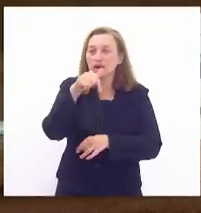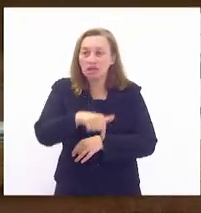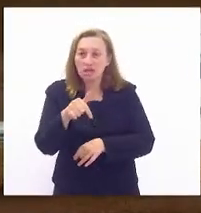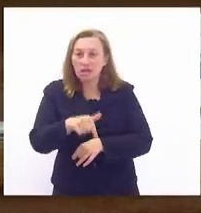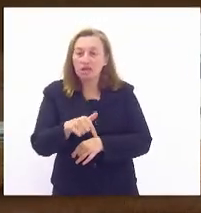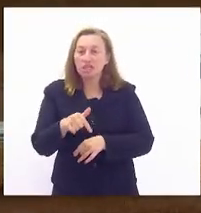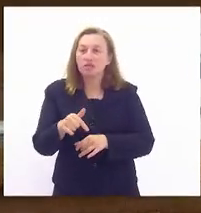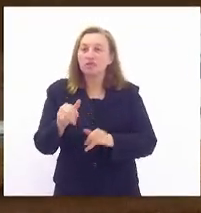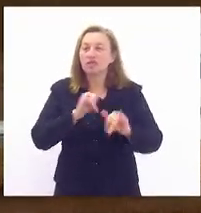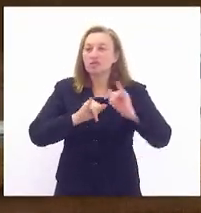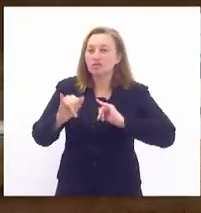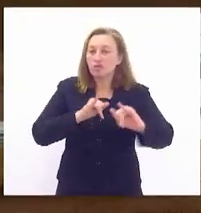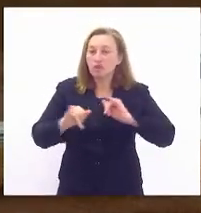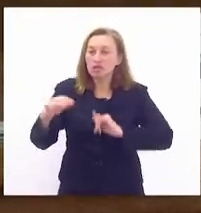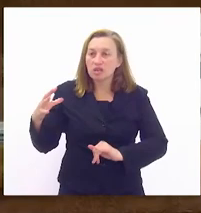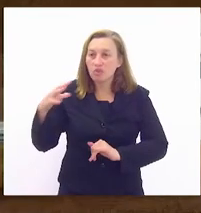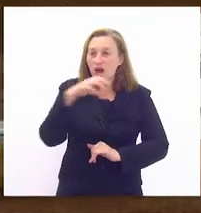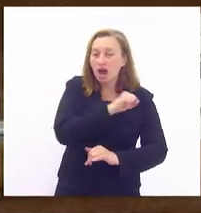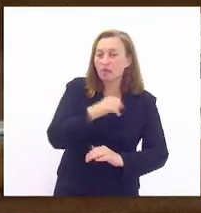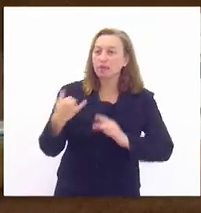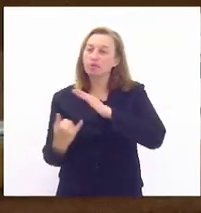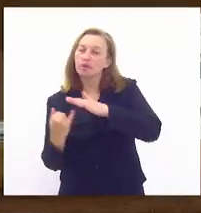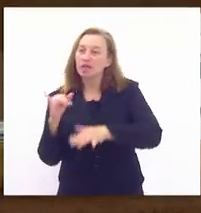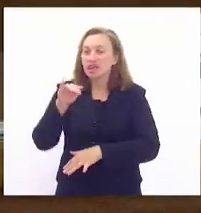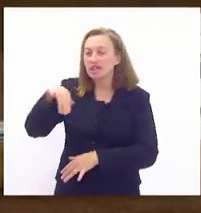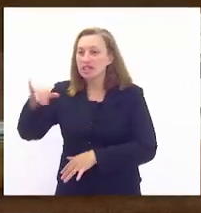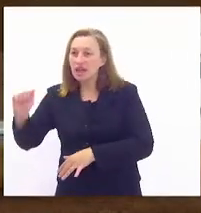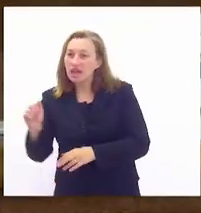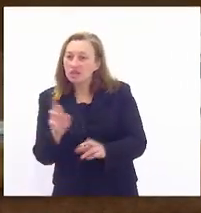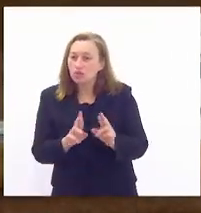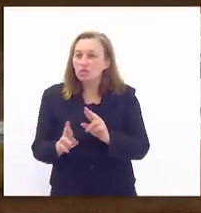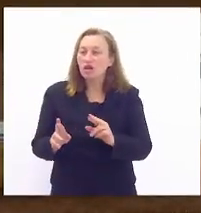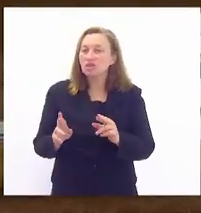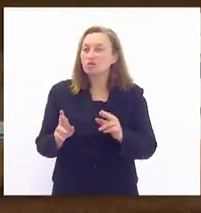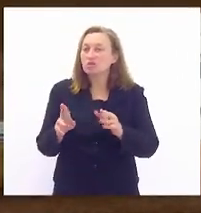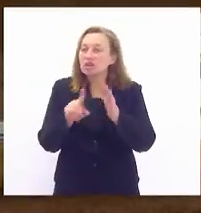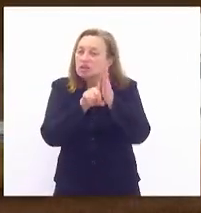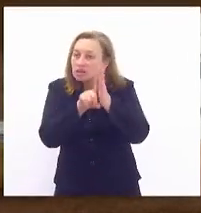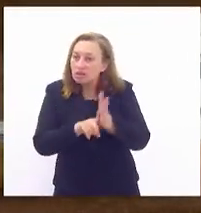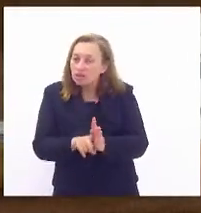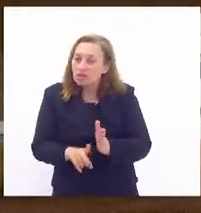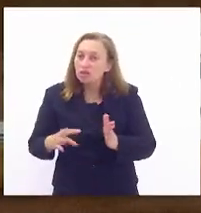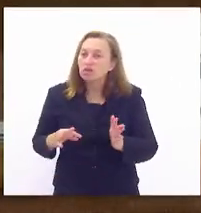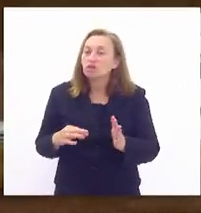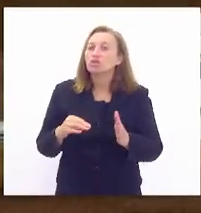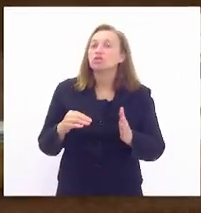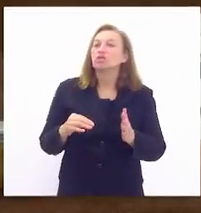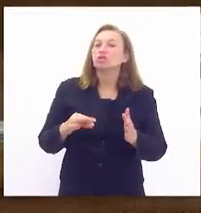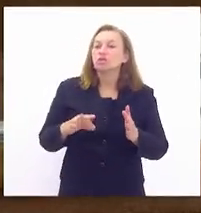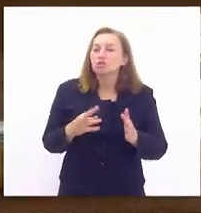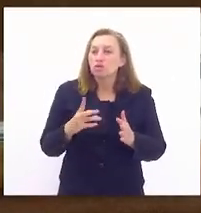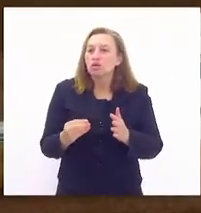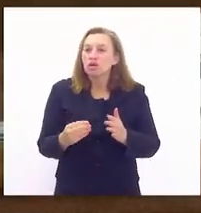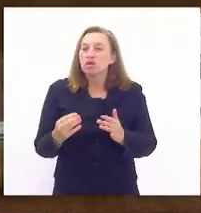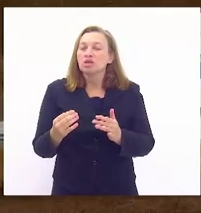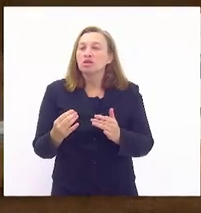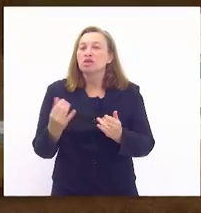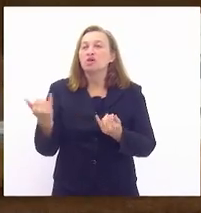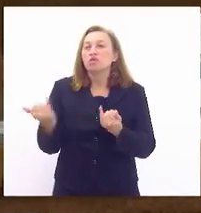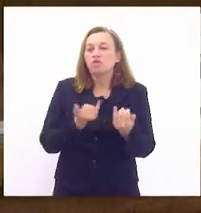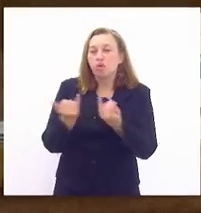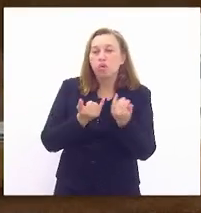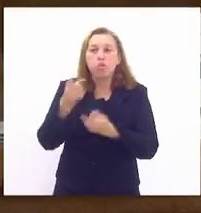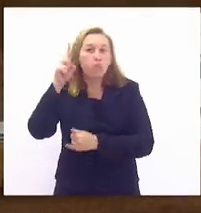dados automaticamente para o INEA e a gente faz uma análise contínua com um boletim, né, diário